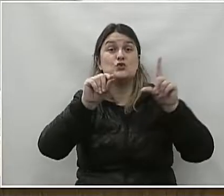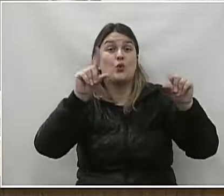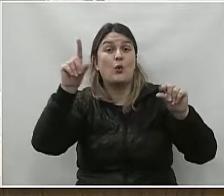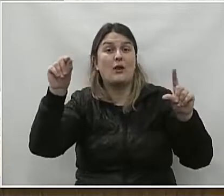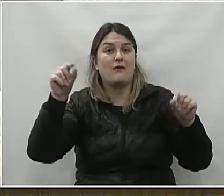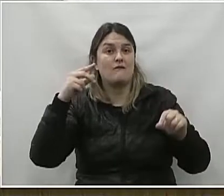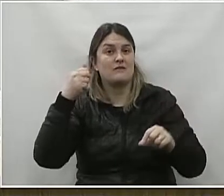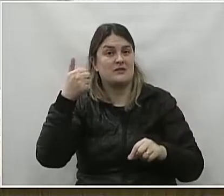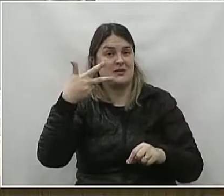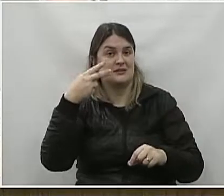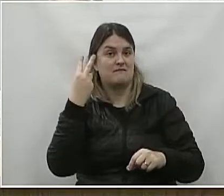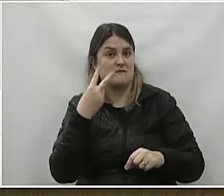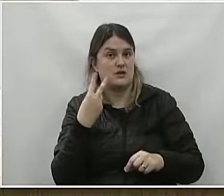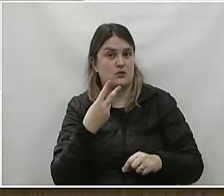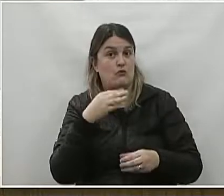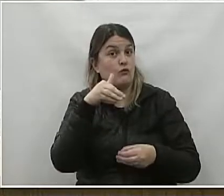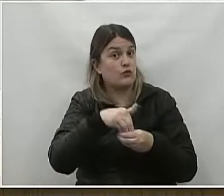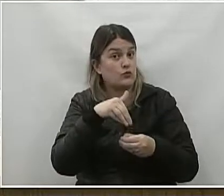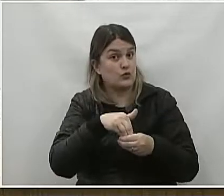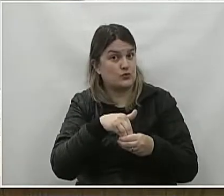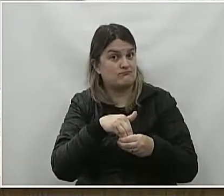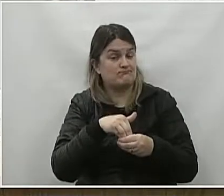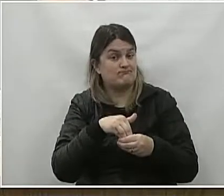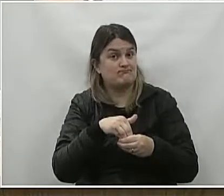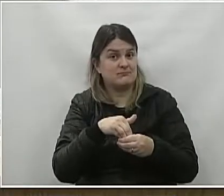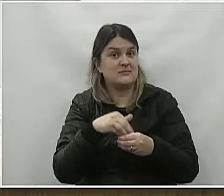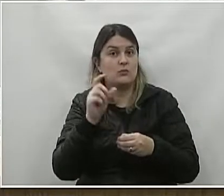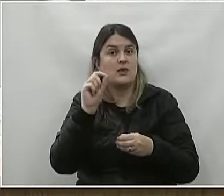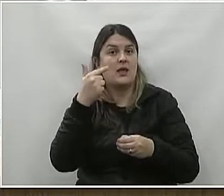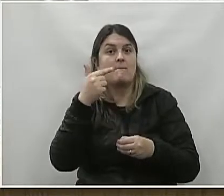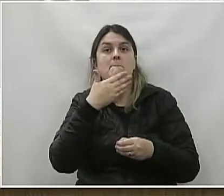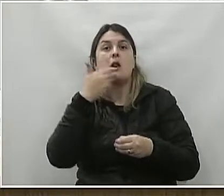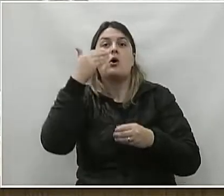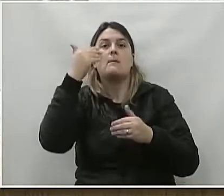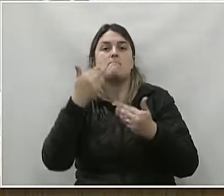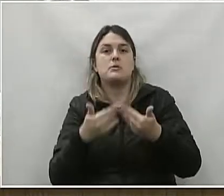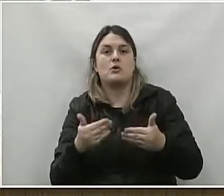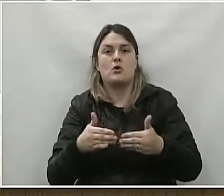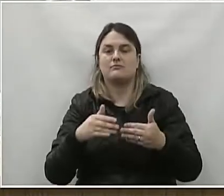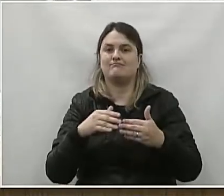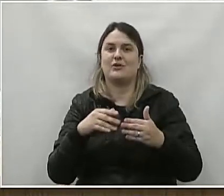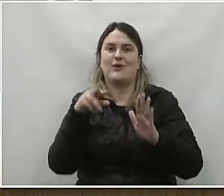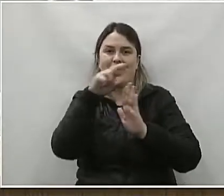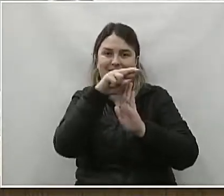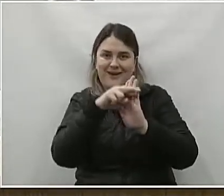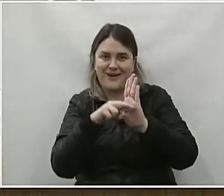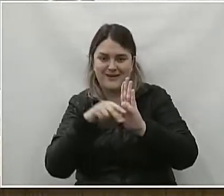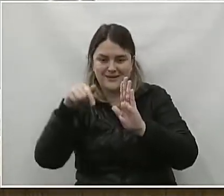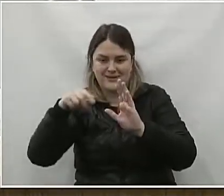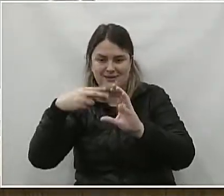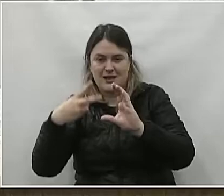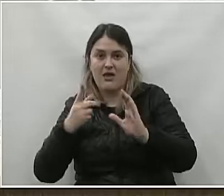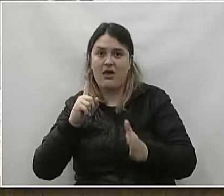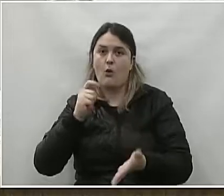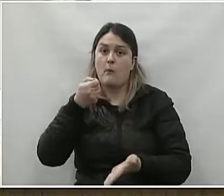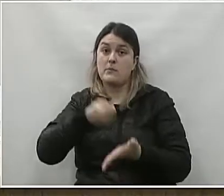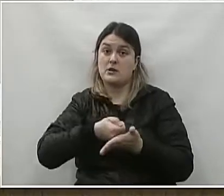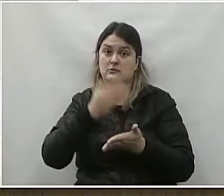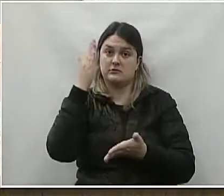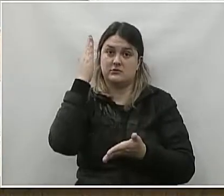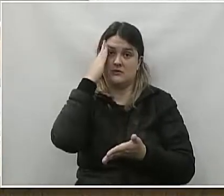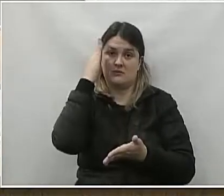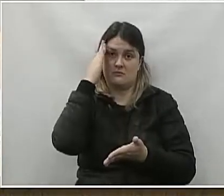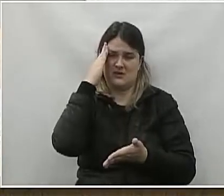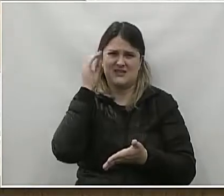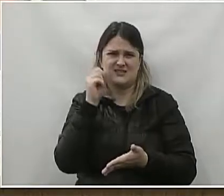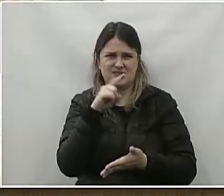população. E nós não podemos desmerecer ninguém. E o regimento interno é uma obrigação de cada vereador saber.